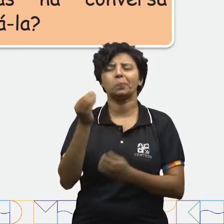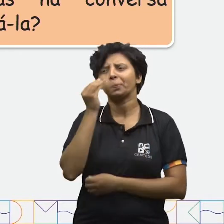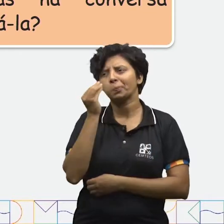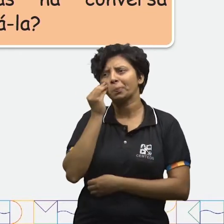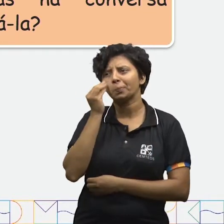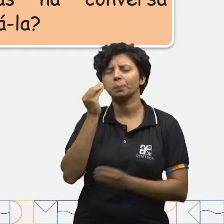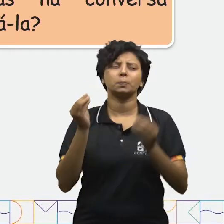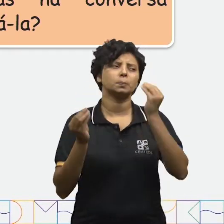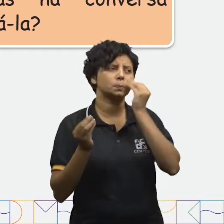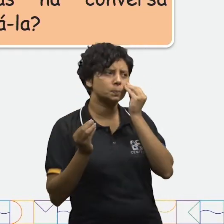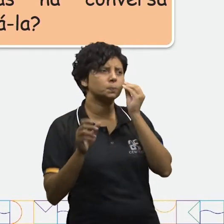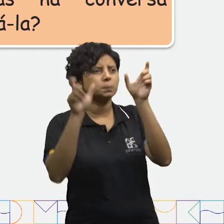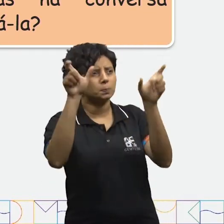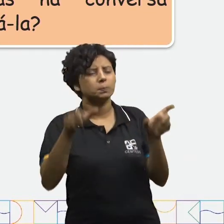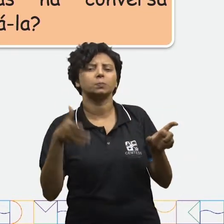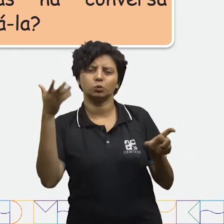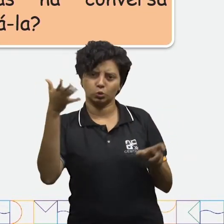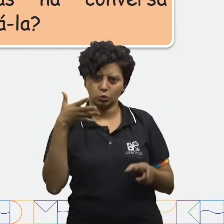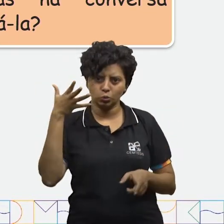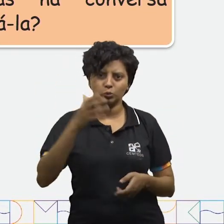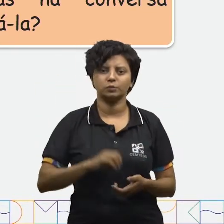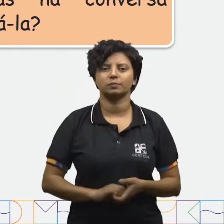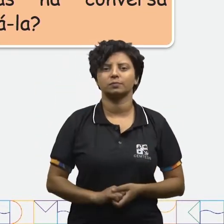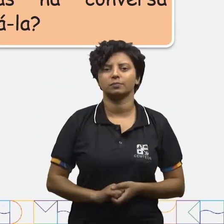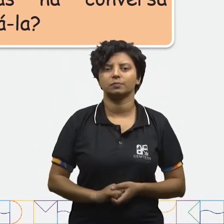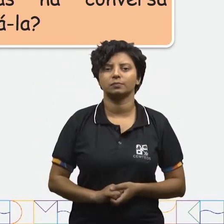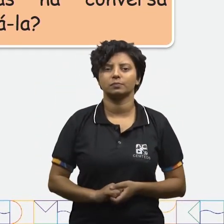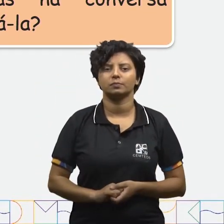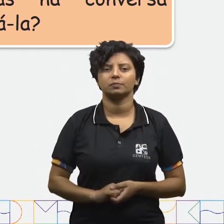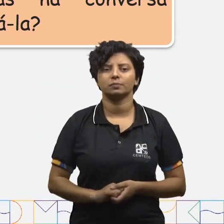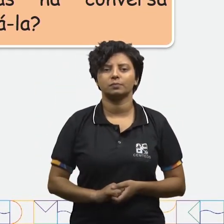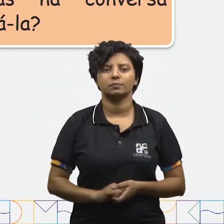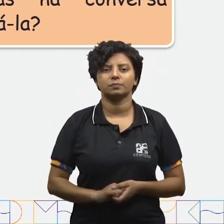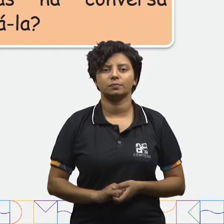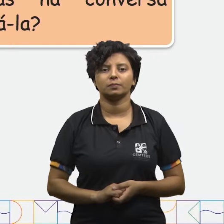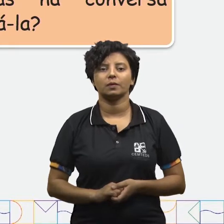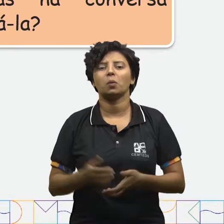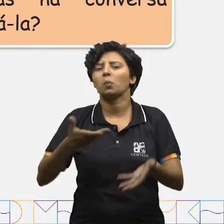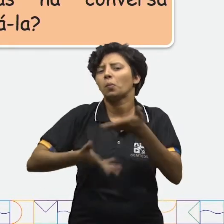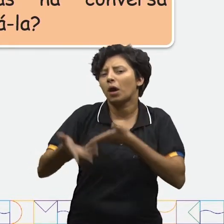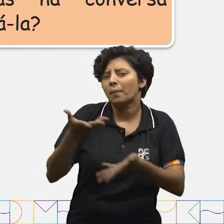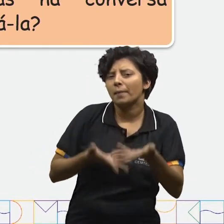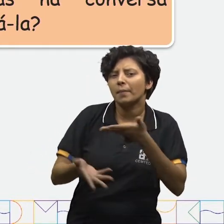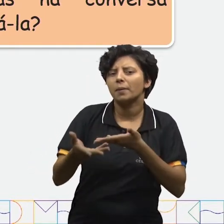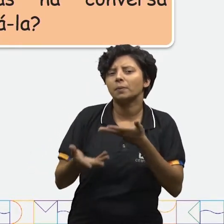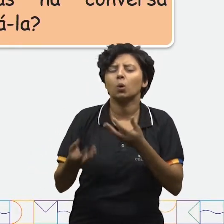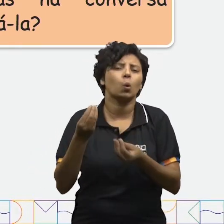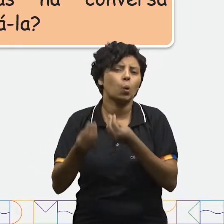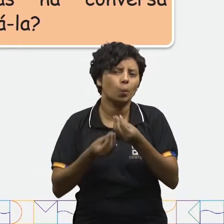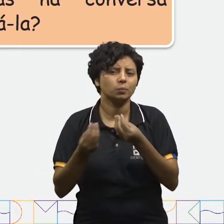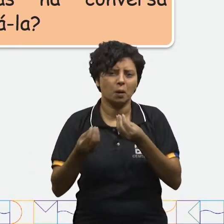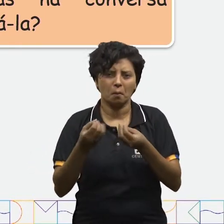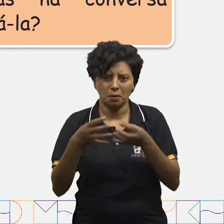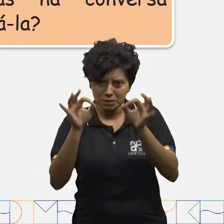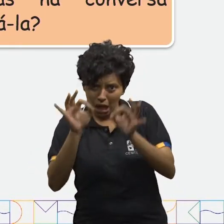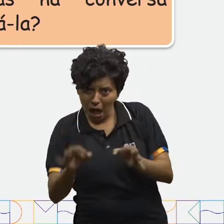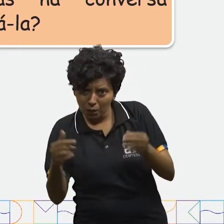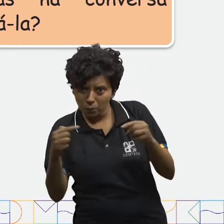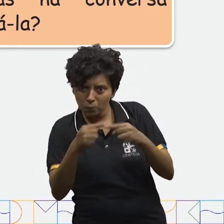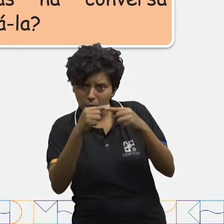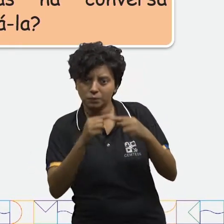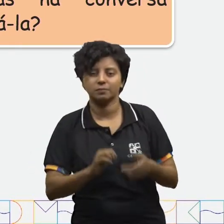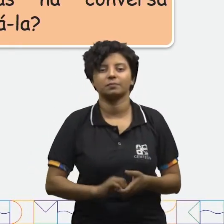ouviram atentamente o que o outro disse? A forma de tratamento utilizada estava adequada?